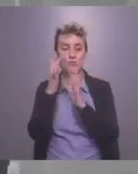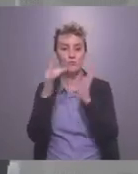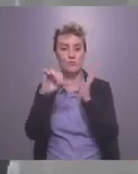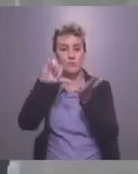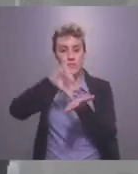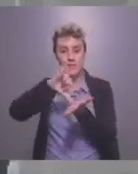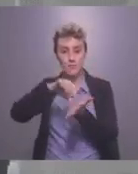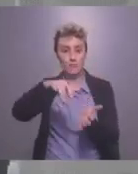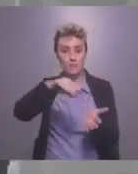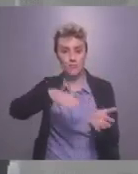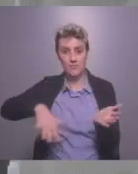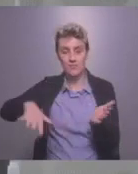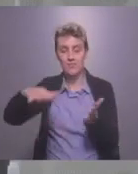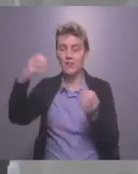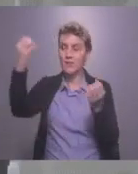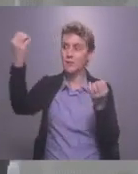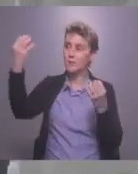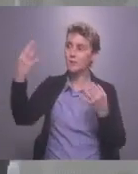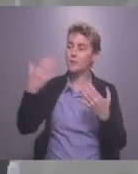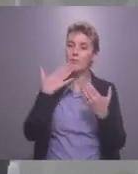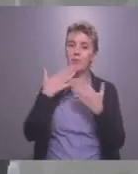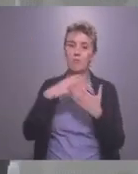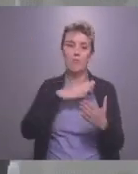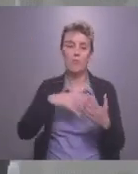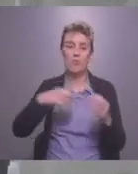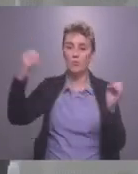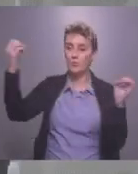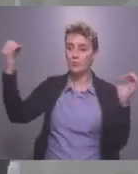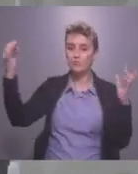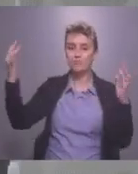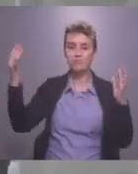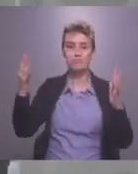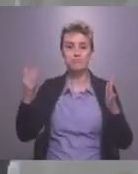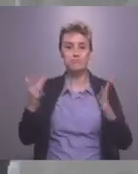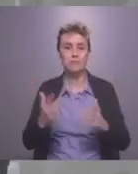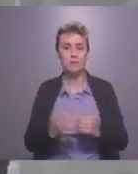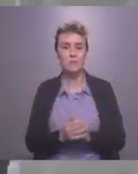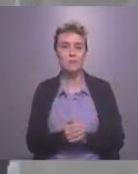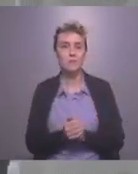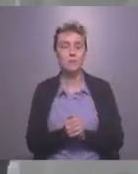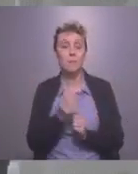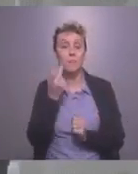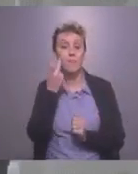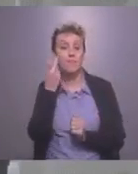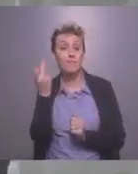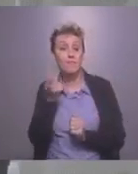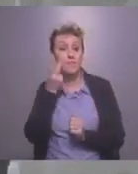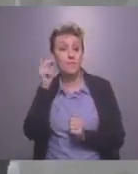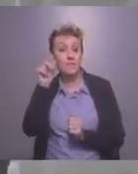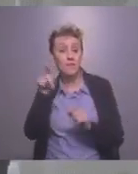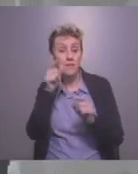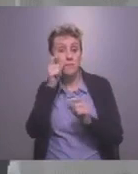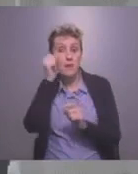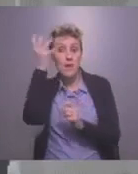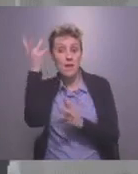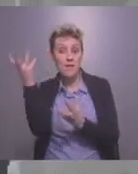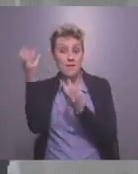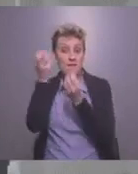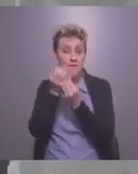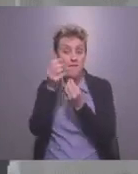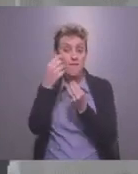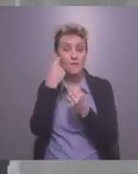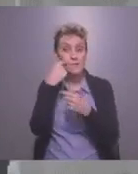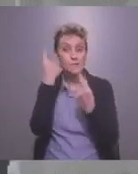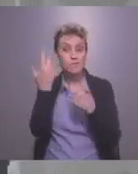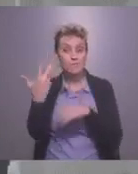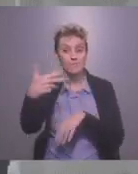que vem ao encontro da humanidade, da vida que estava junto do Pai e que se manifestou na